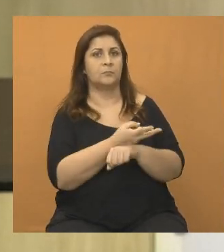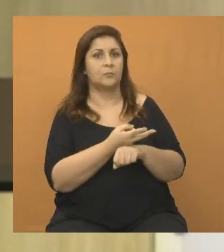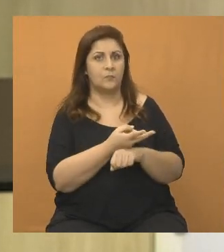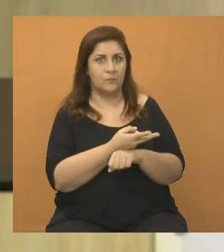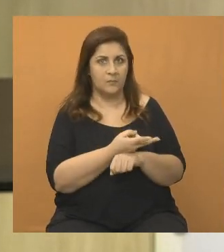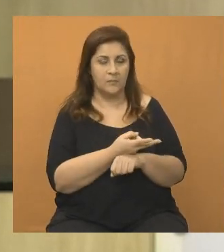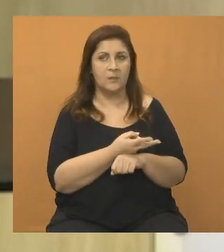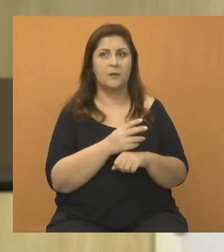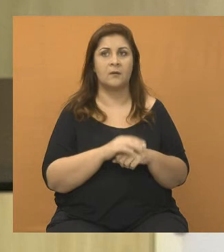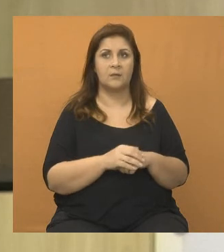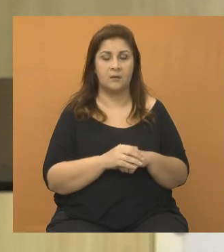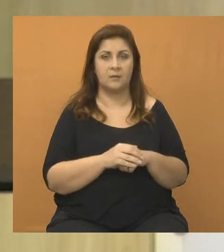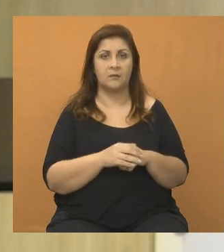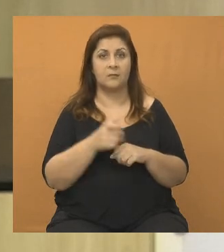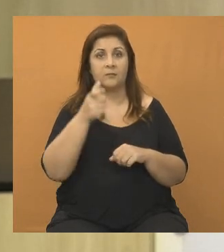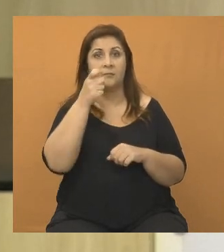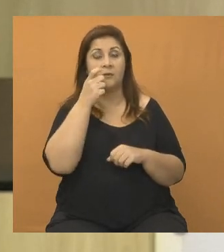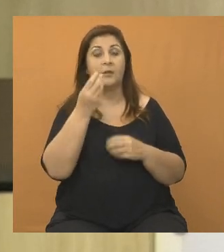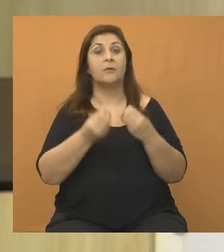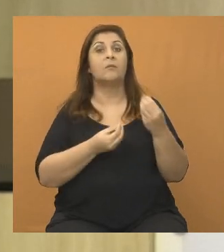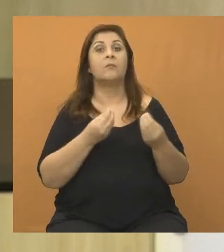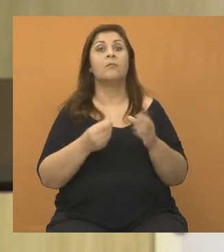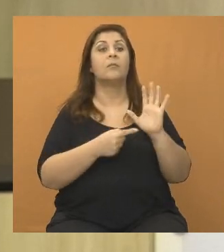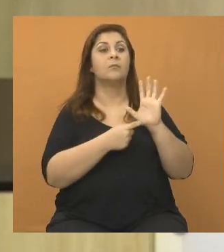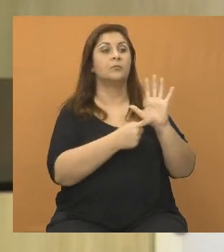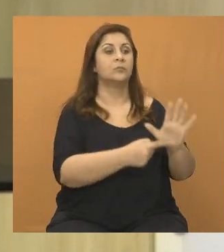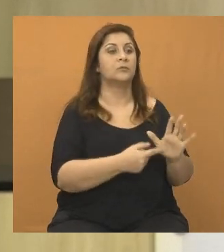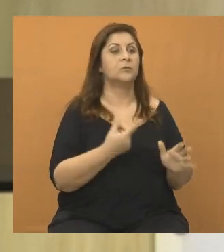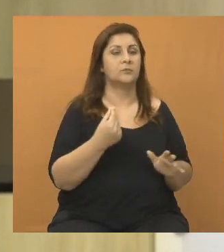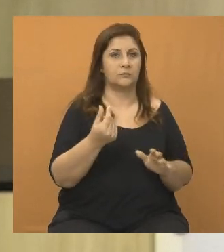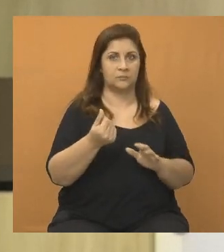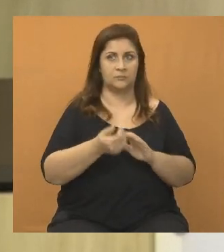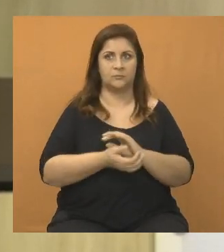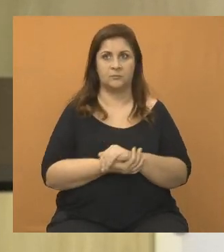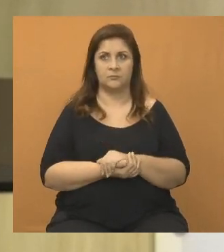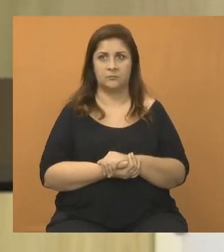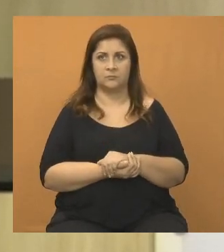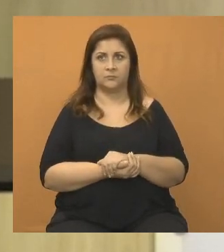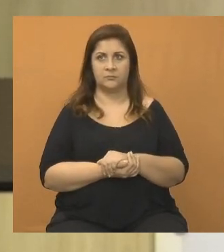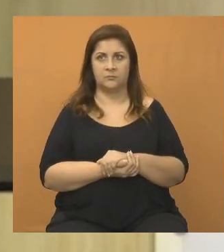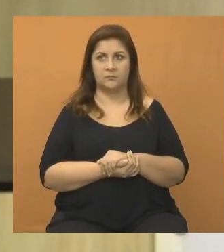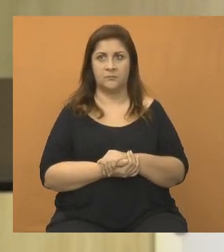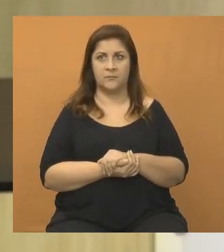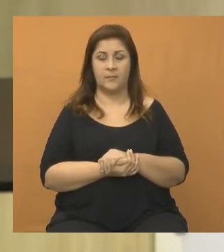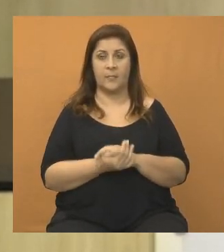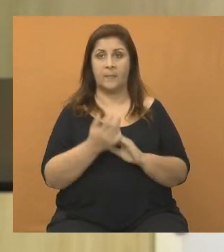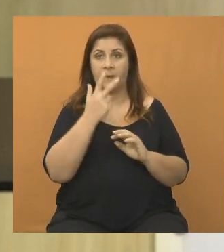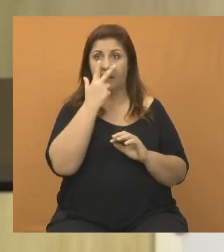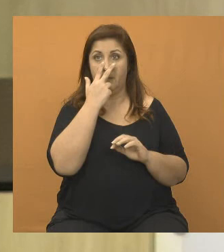dimensionado a prioridade que a gente vai indicar essa porcentagem. Que parece que